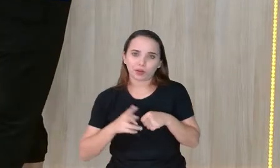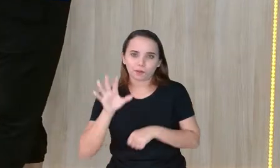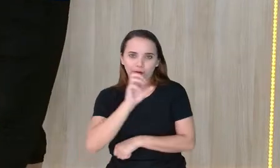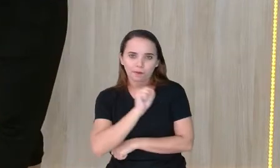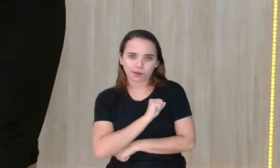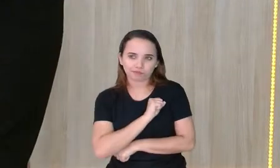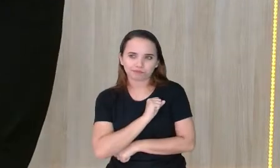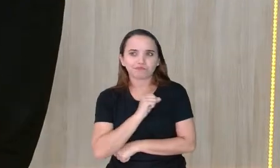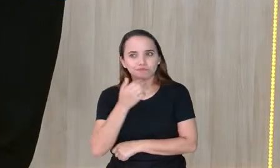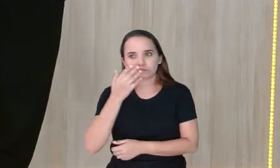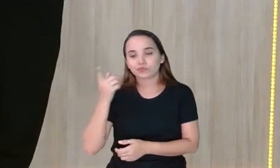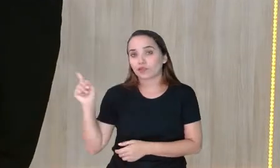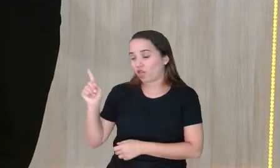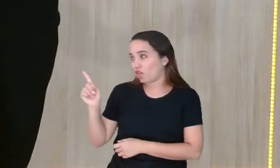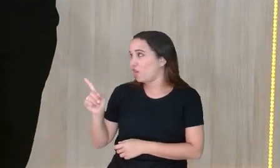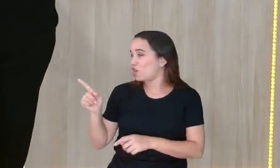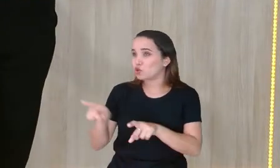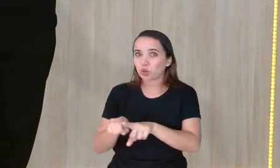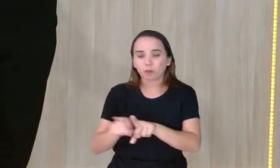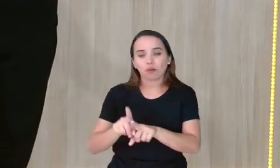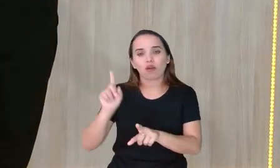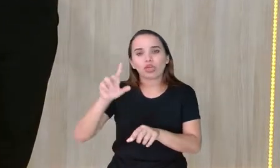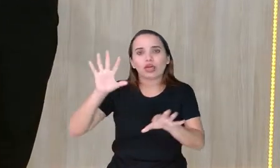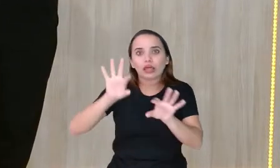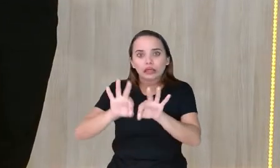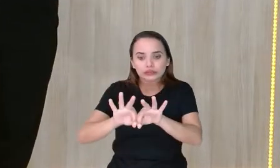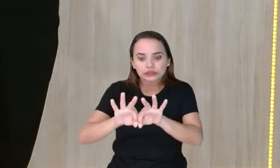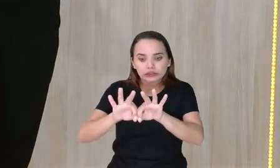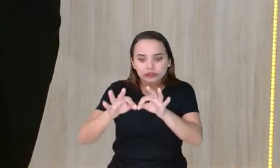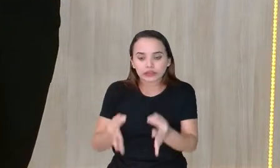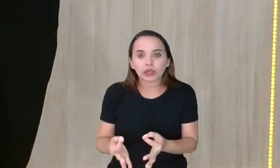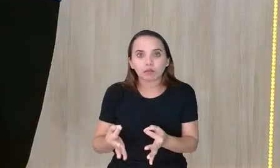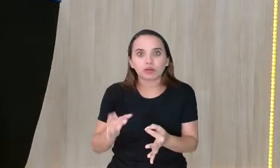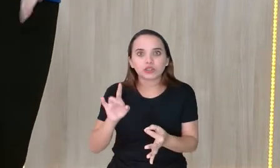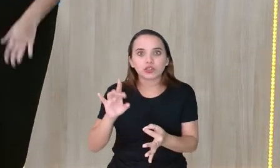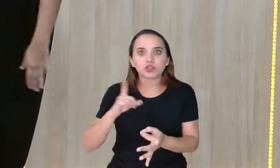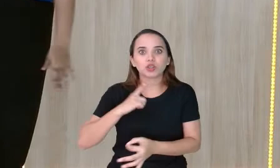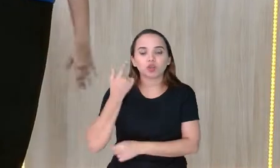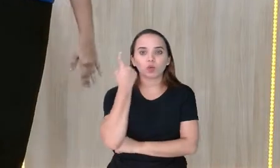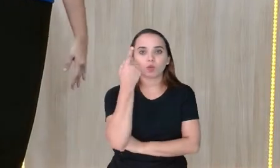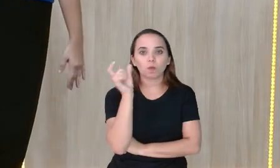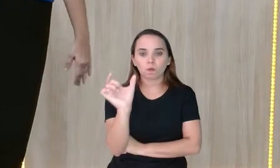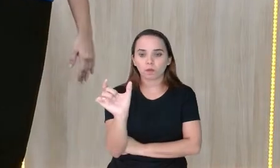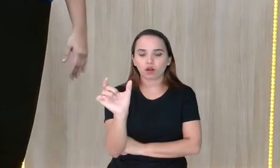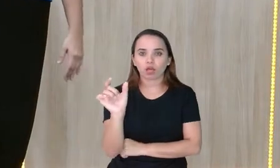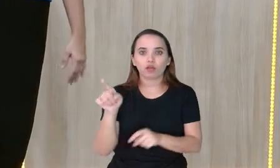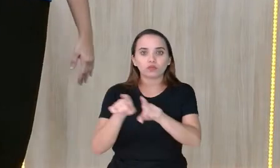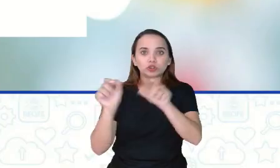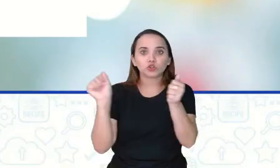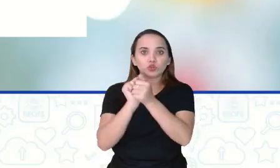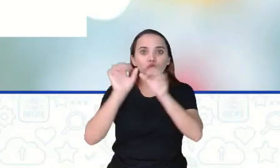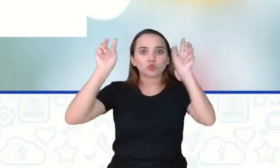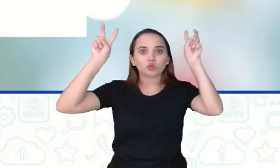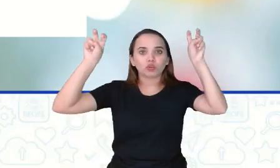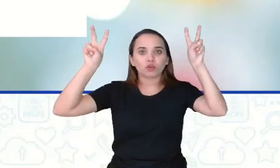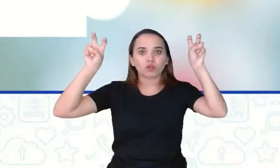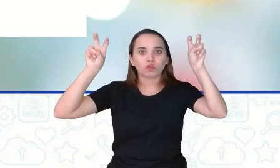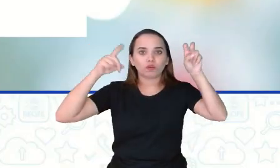Esse eu achei muito bom, porque ele é tão sintético que ele é composto somente de um título e uma